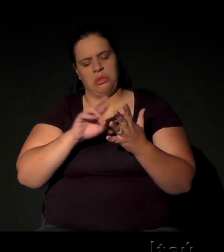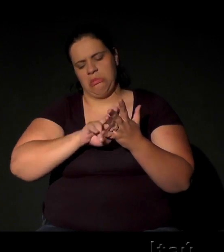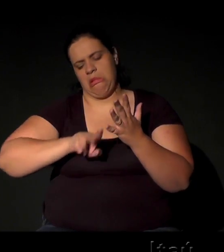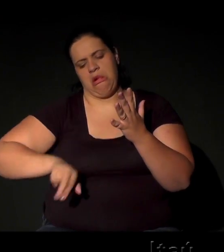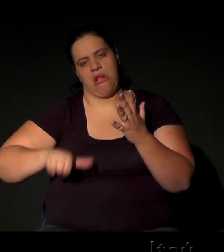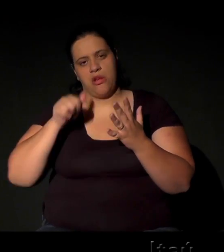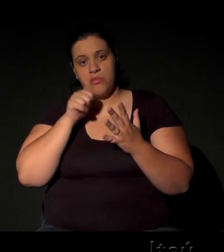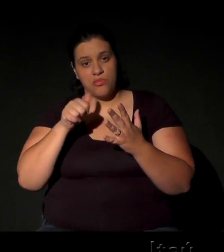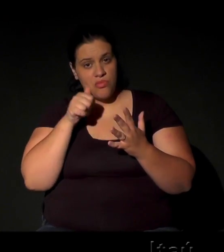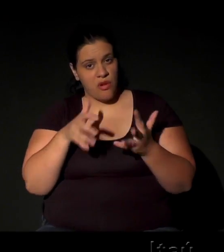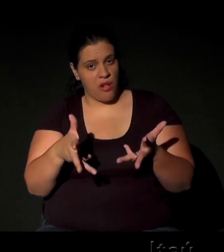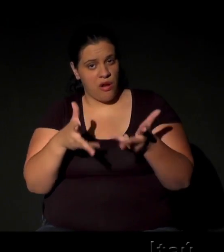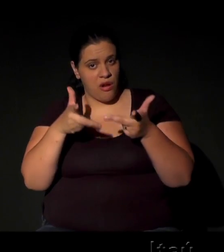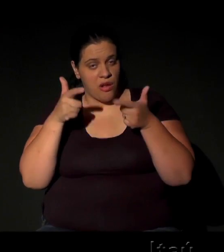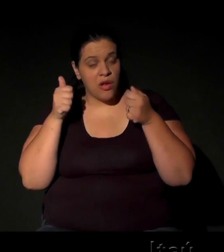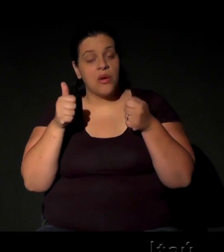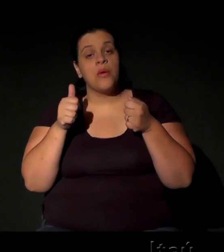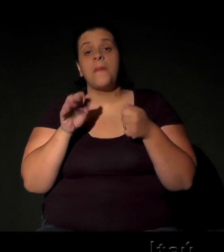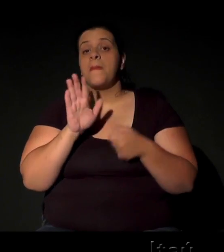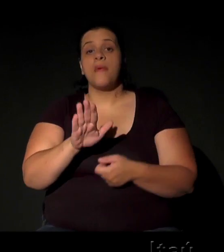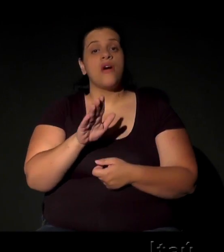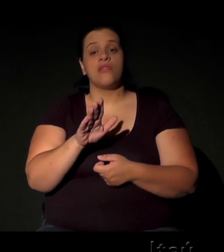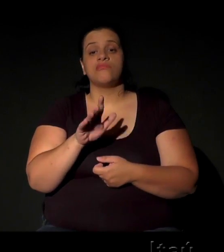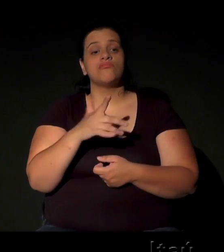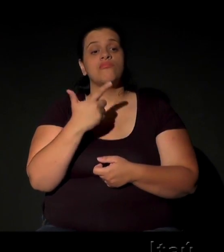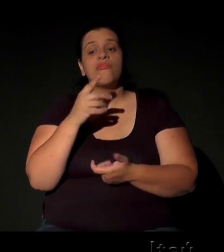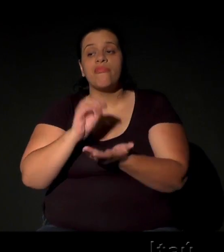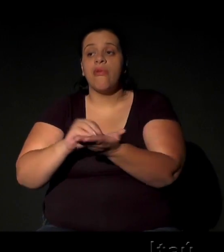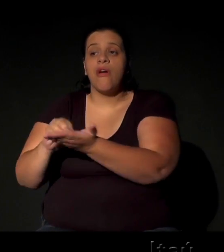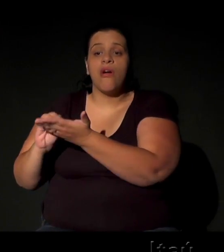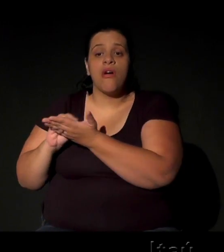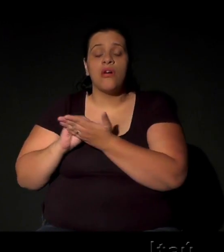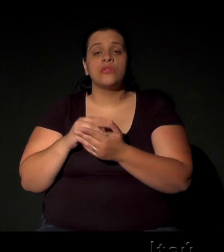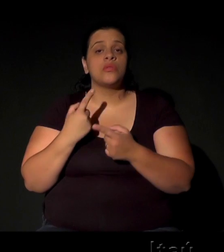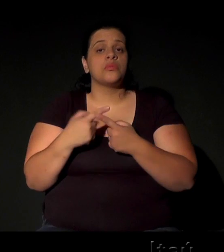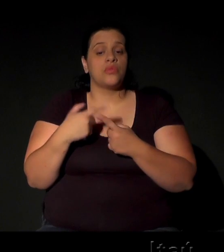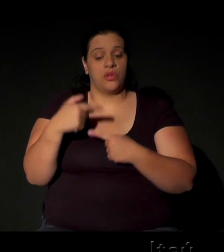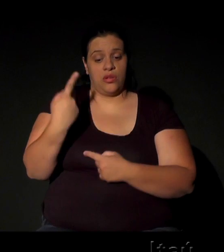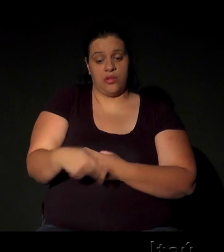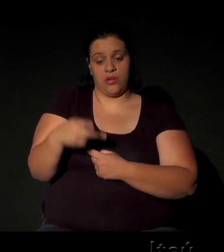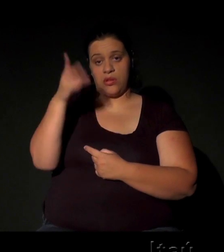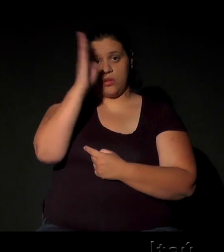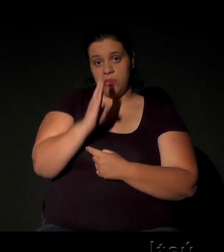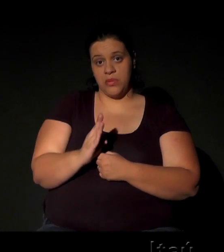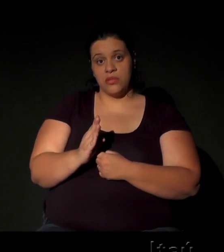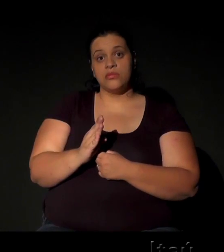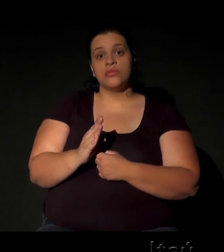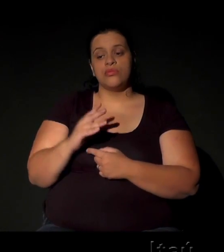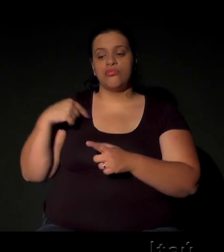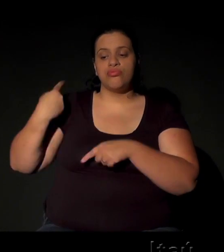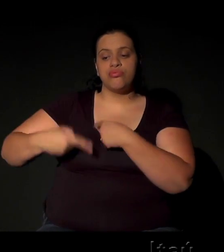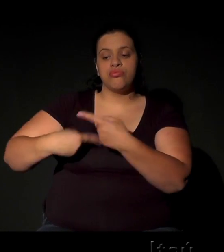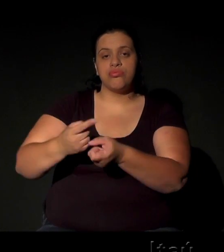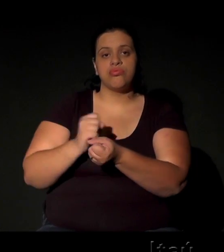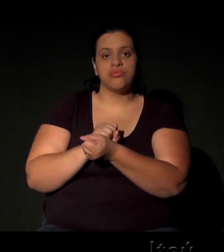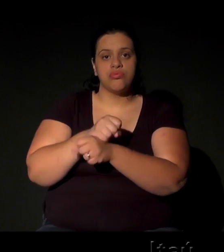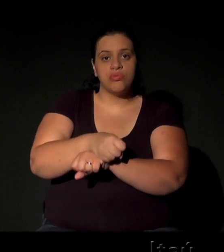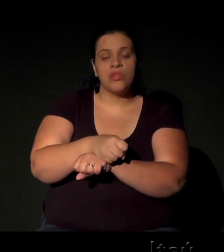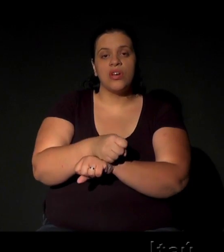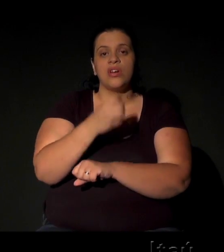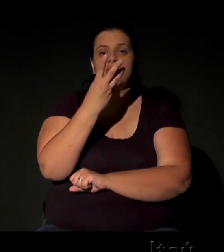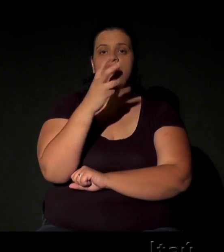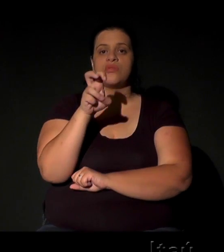tantas outras incríveis e só não temos mais por conta que a gente vive num país de herança escravocrata um país que teve